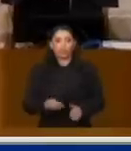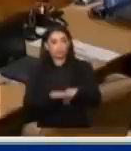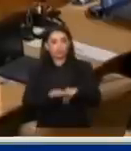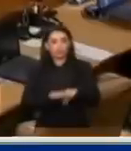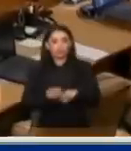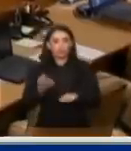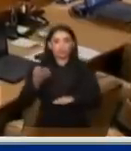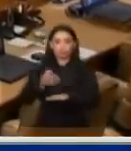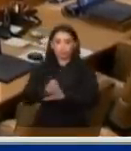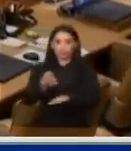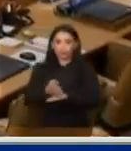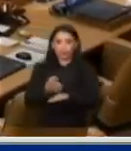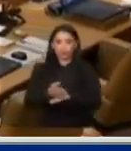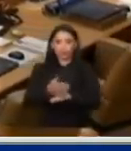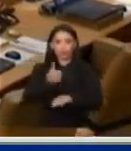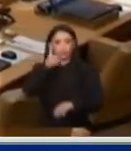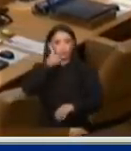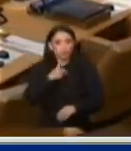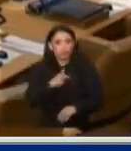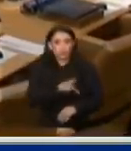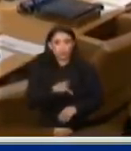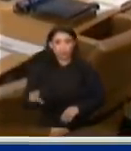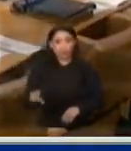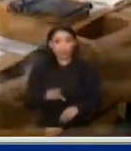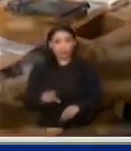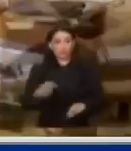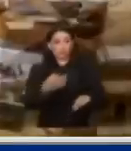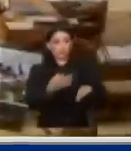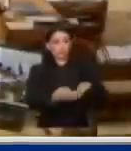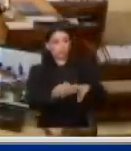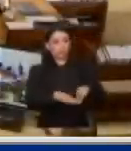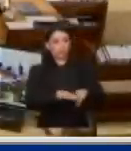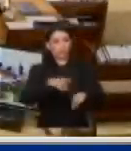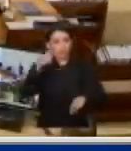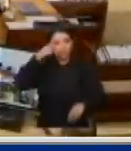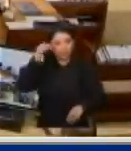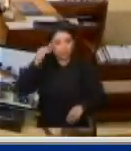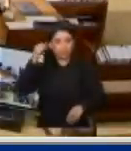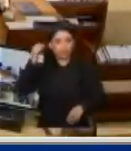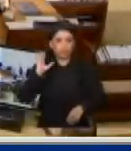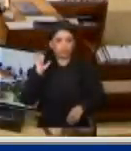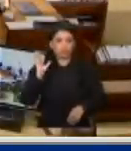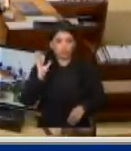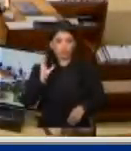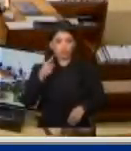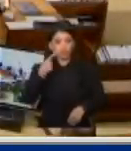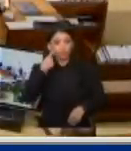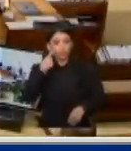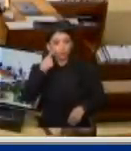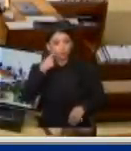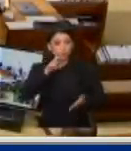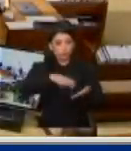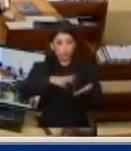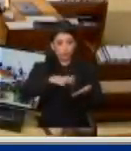ao serviço público a transparência e a impessoalidade necessária a gente vê nisso aí cada absurdo